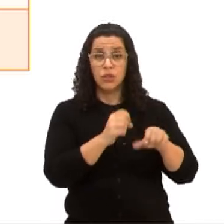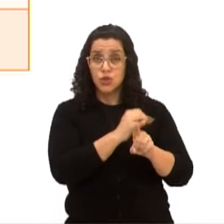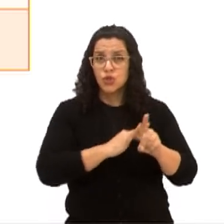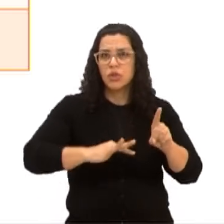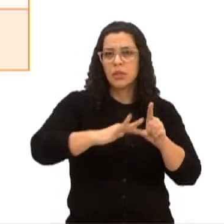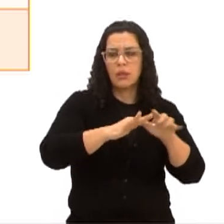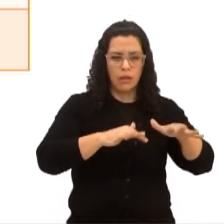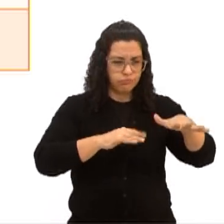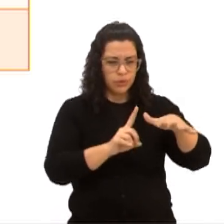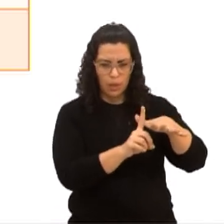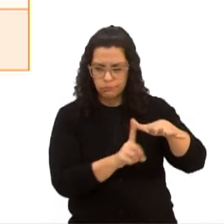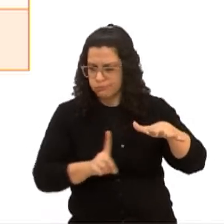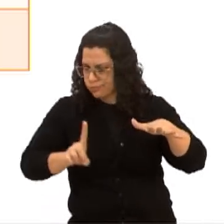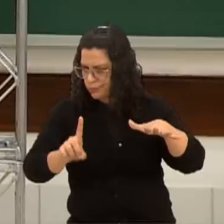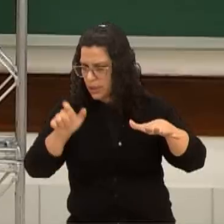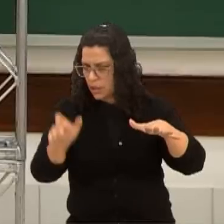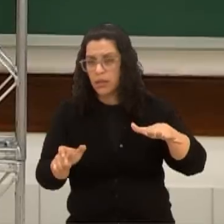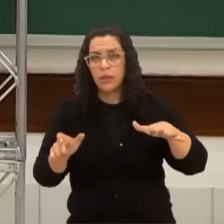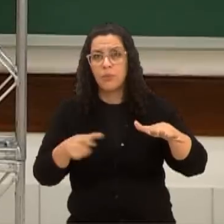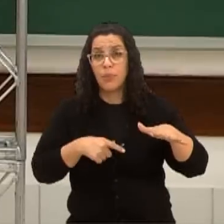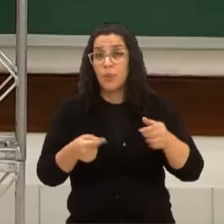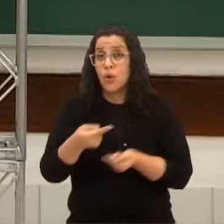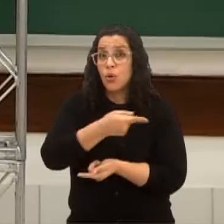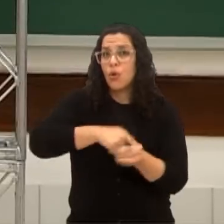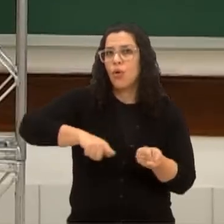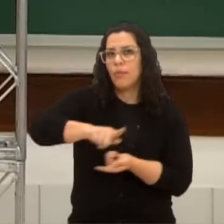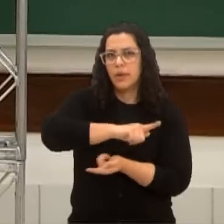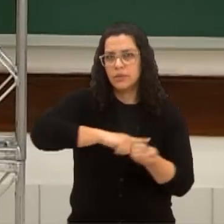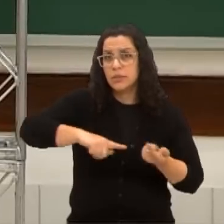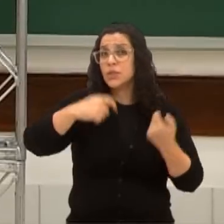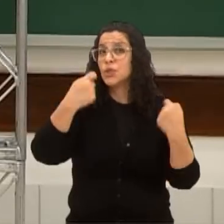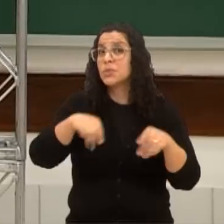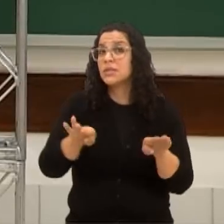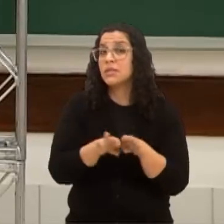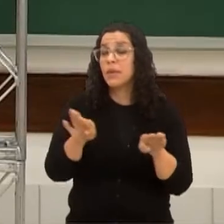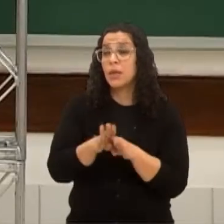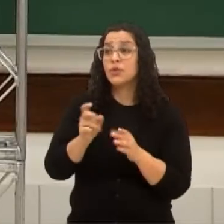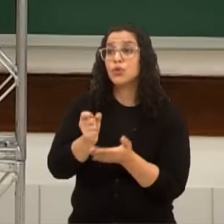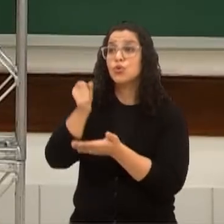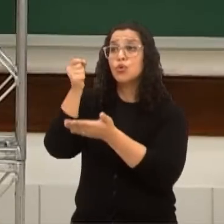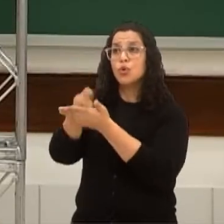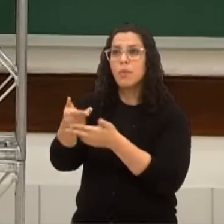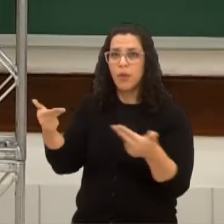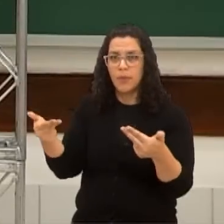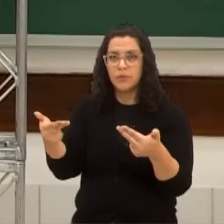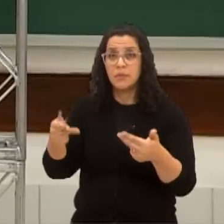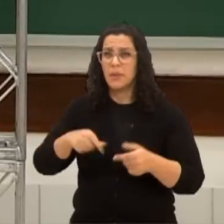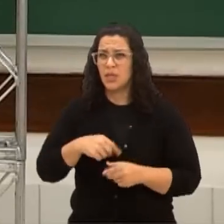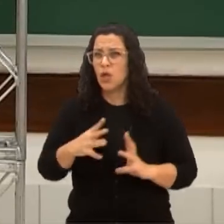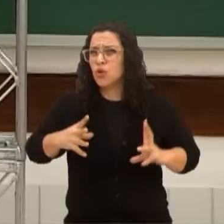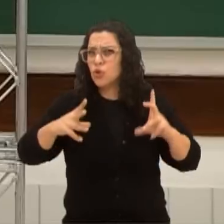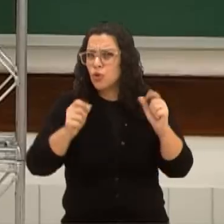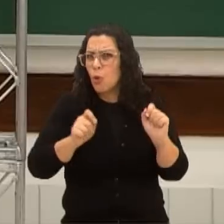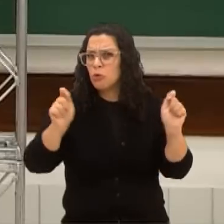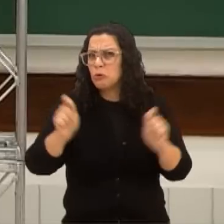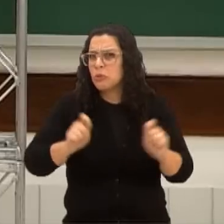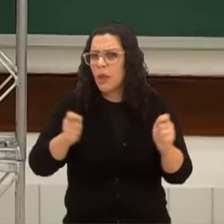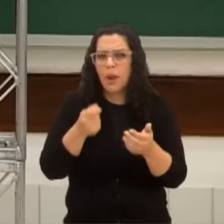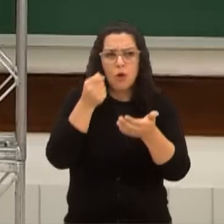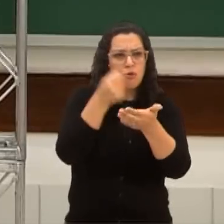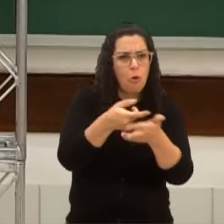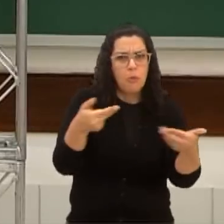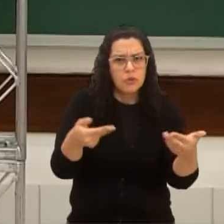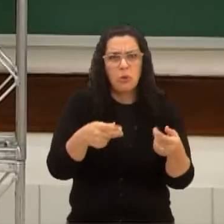estar incluído nesse processo de globalização é preciso consumir, nem todo mundo tem essa